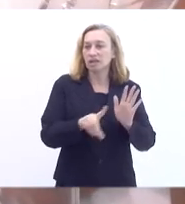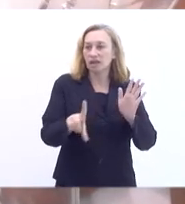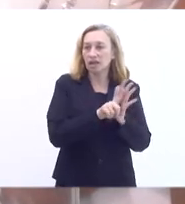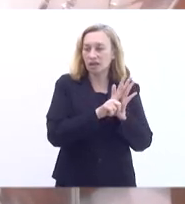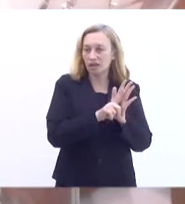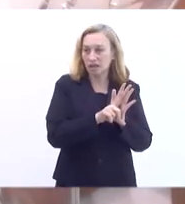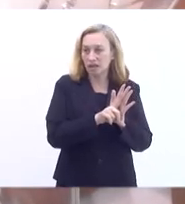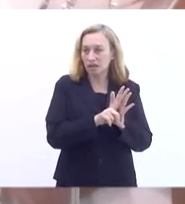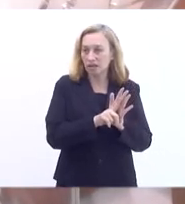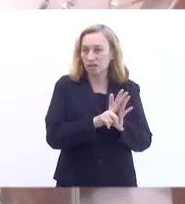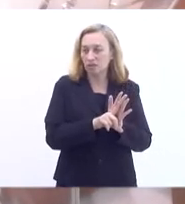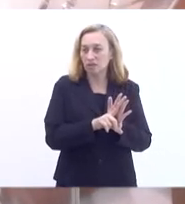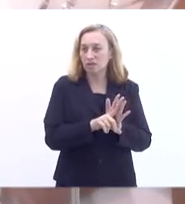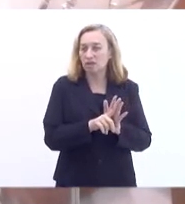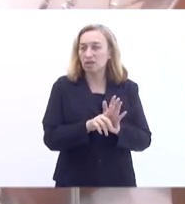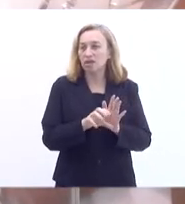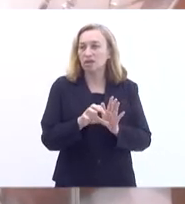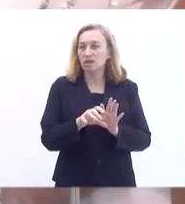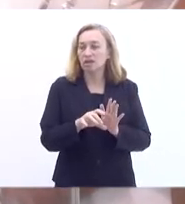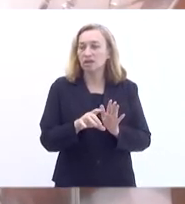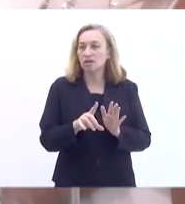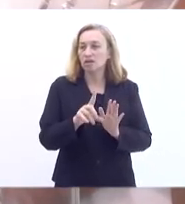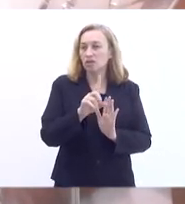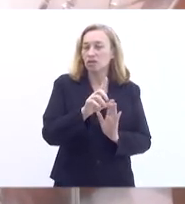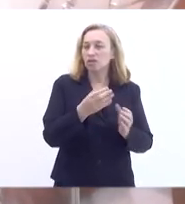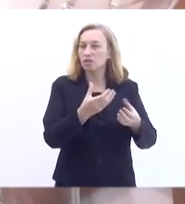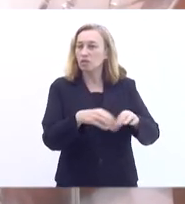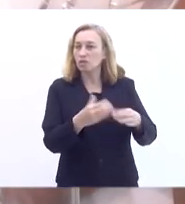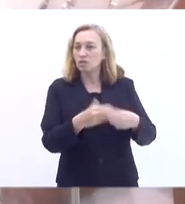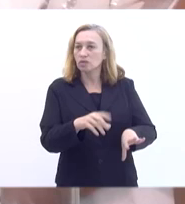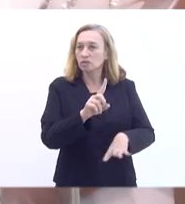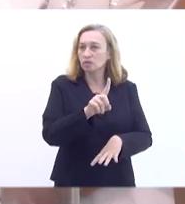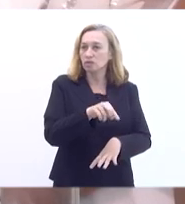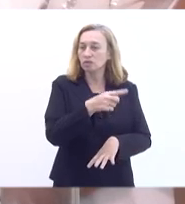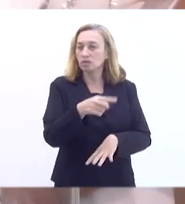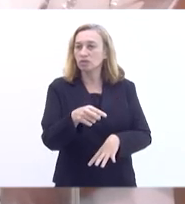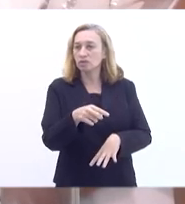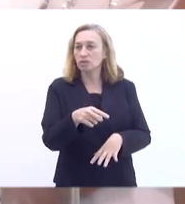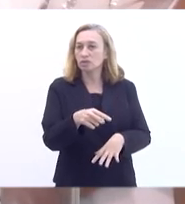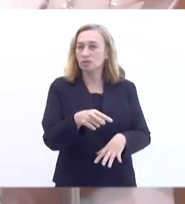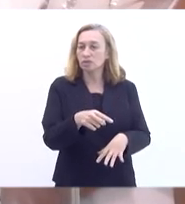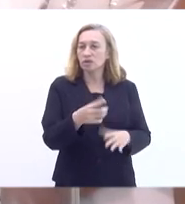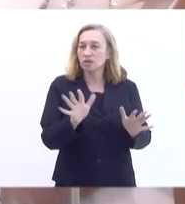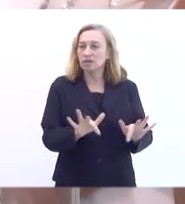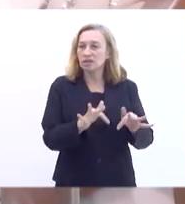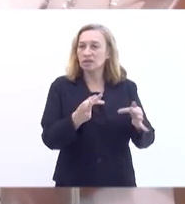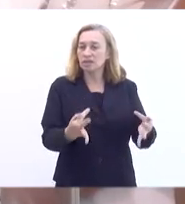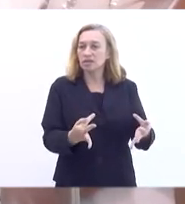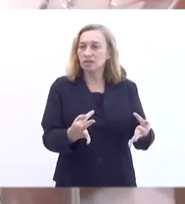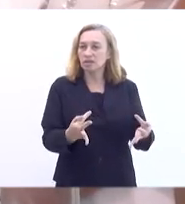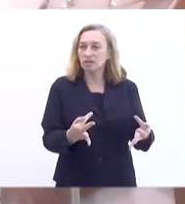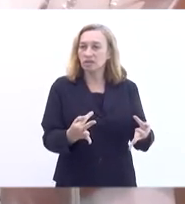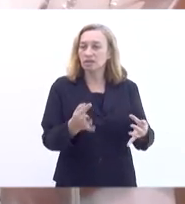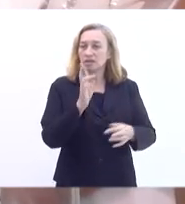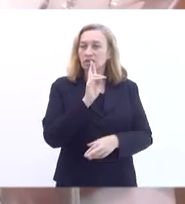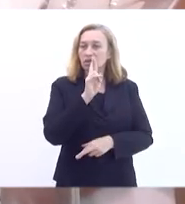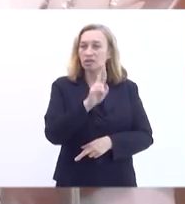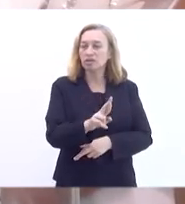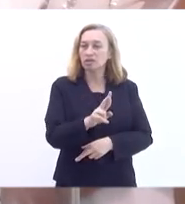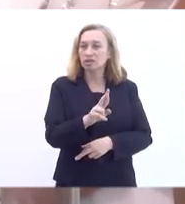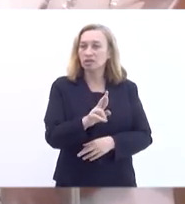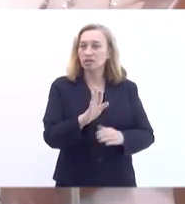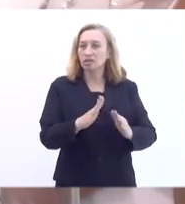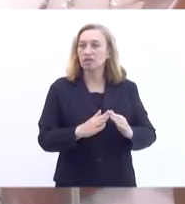cláusula de edital de concurso público que restringe a participação de candidato pelo simples fato de responder a